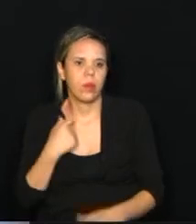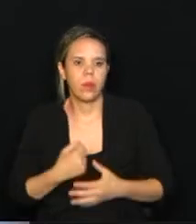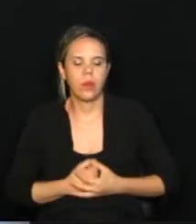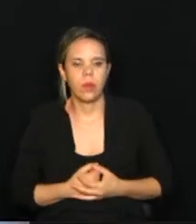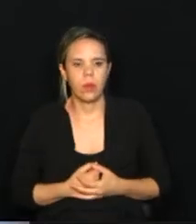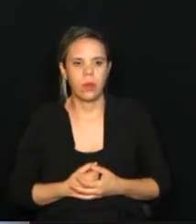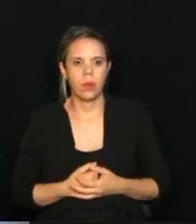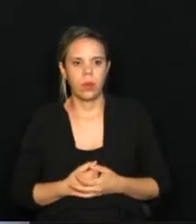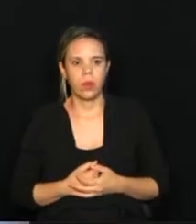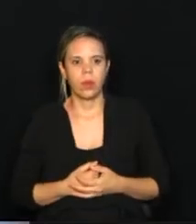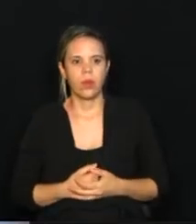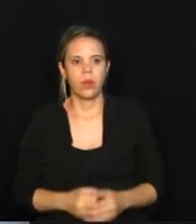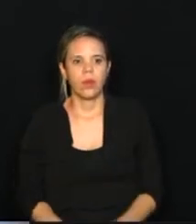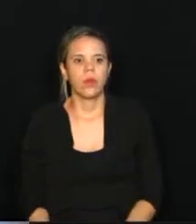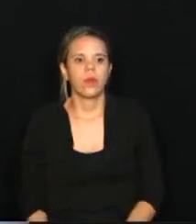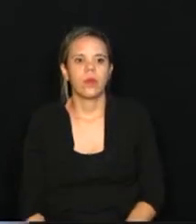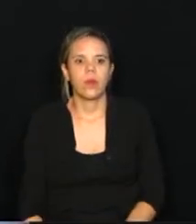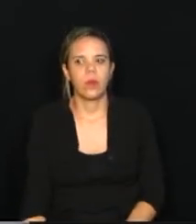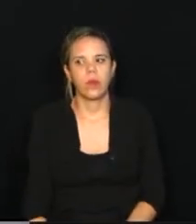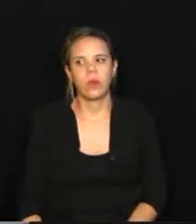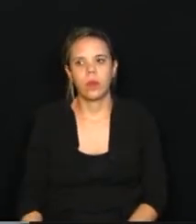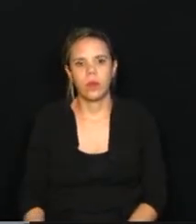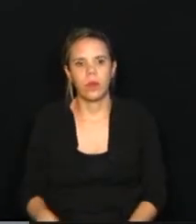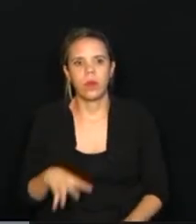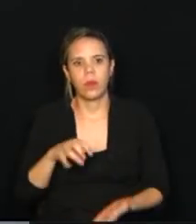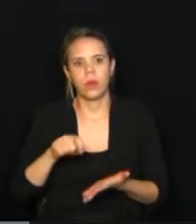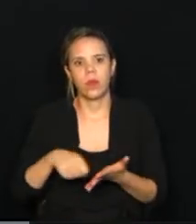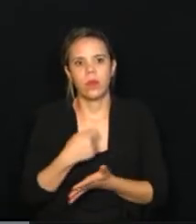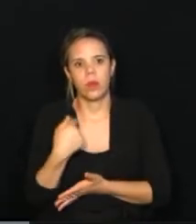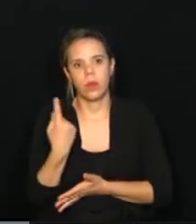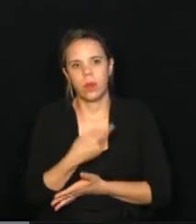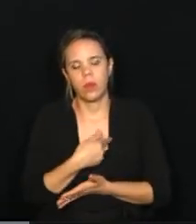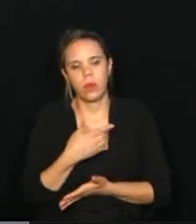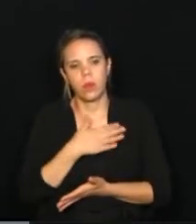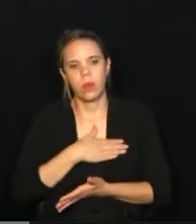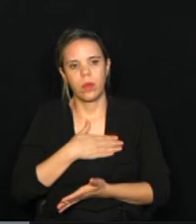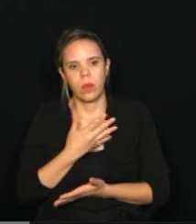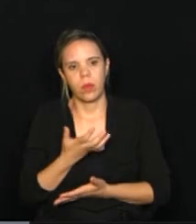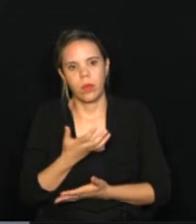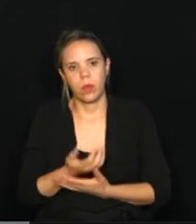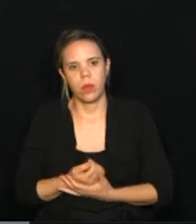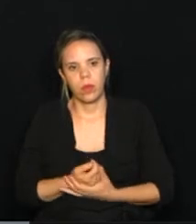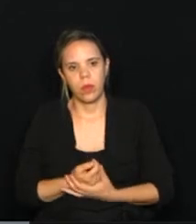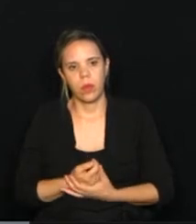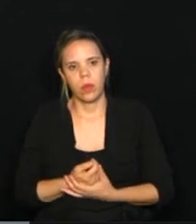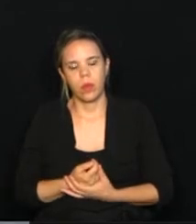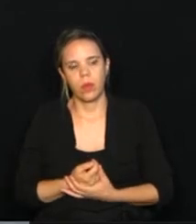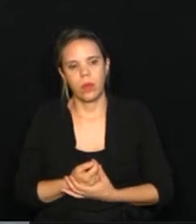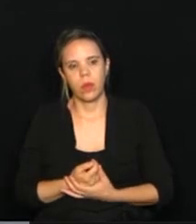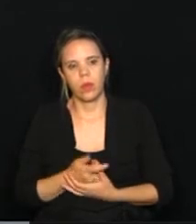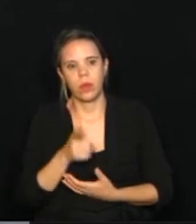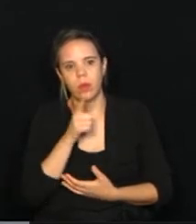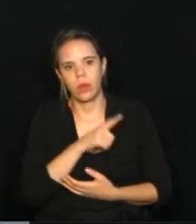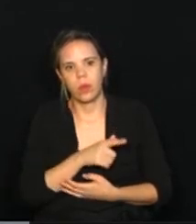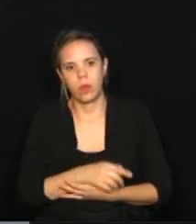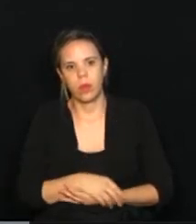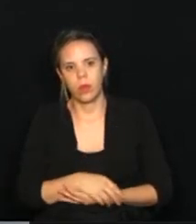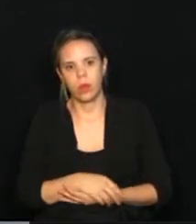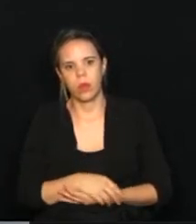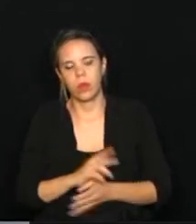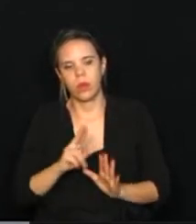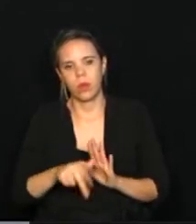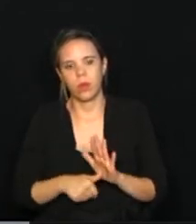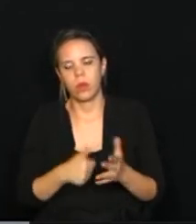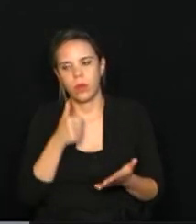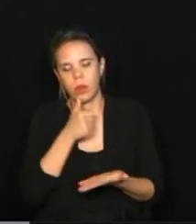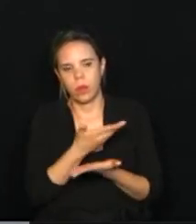escrever e a gente se inscreveu, e eu e várias meninas,